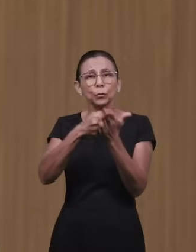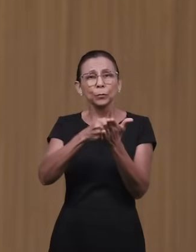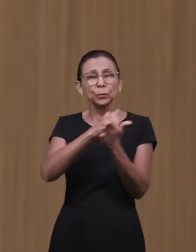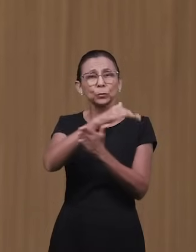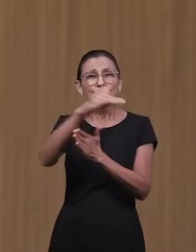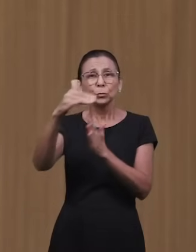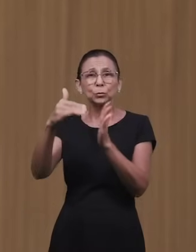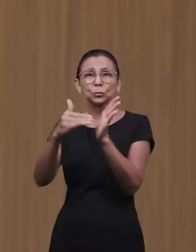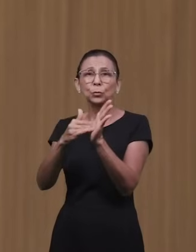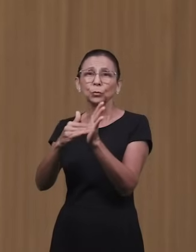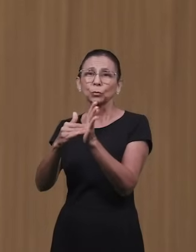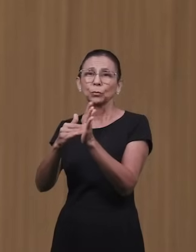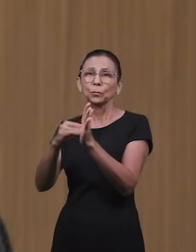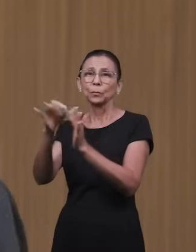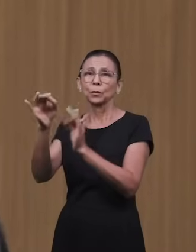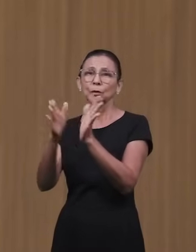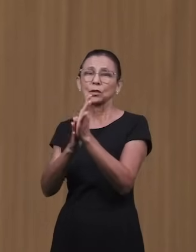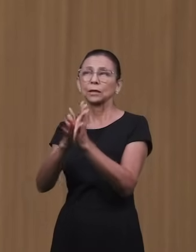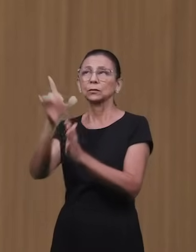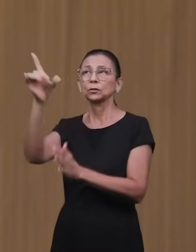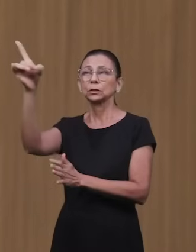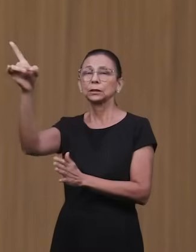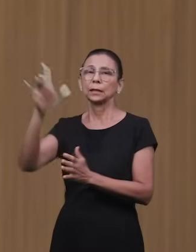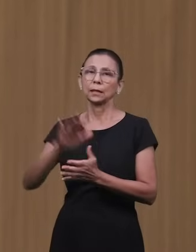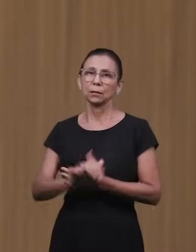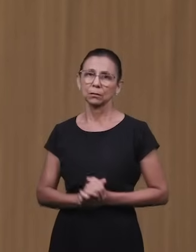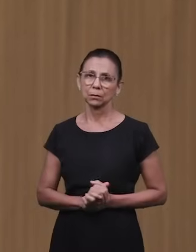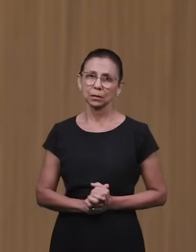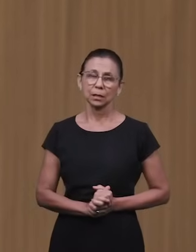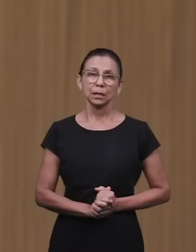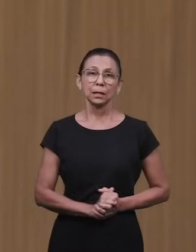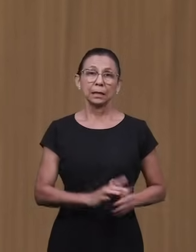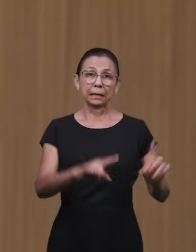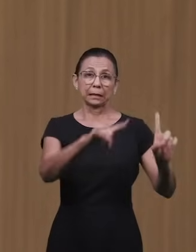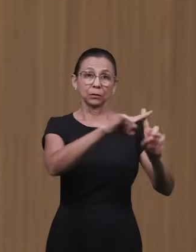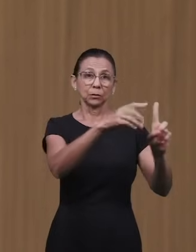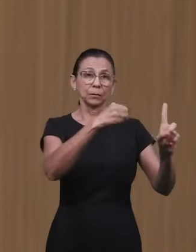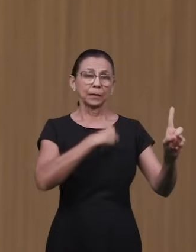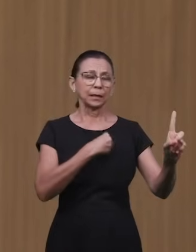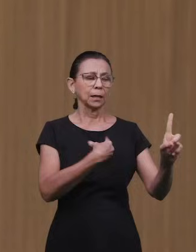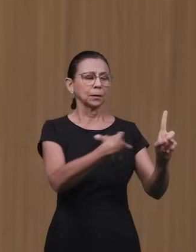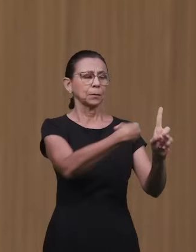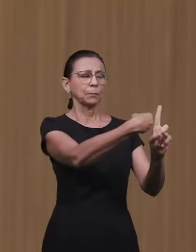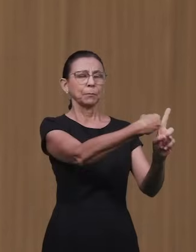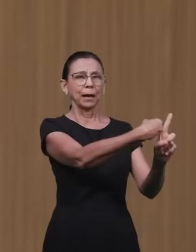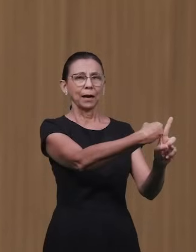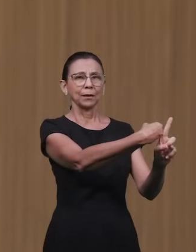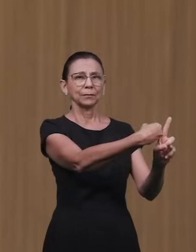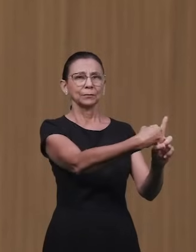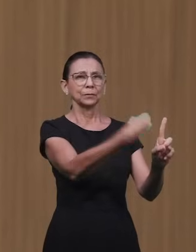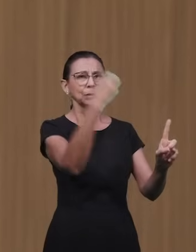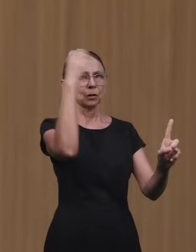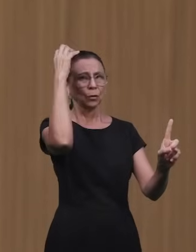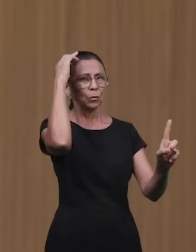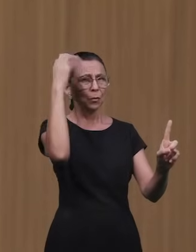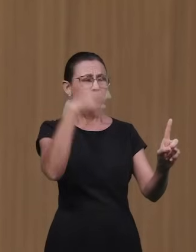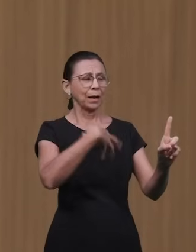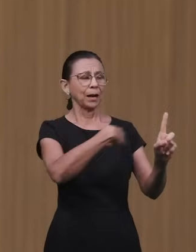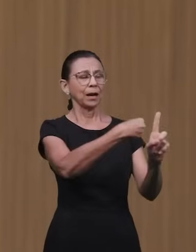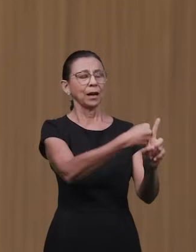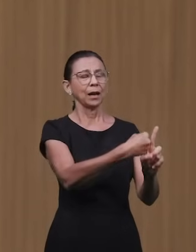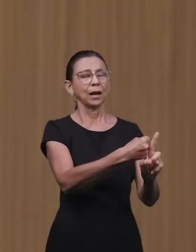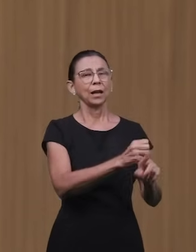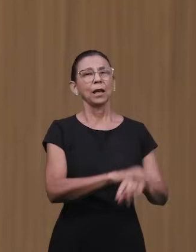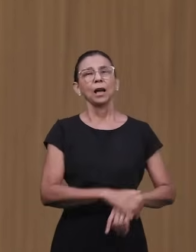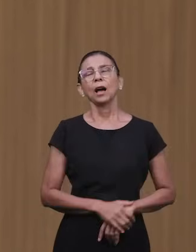morrendo em nosso lugar, Amém. assumindo a nossa culpa, Glória a Jesus. assumindo o nosso pecado. E talvez